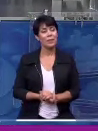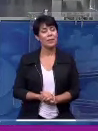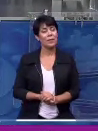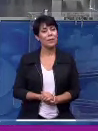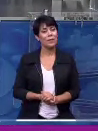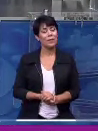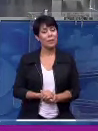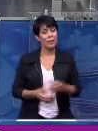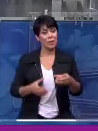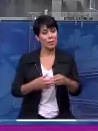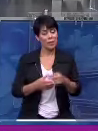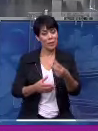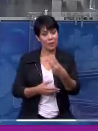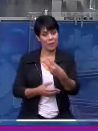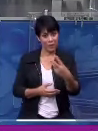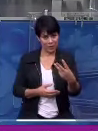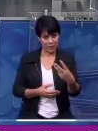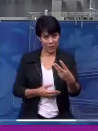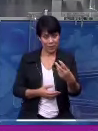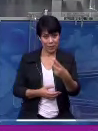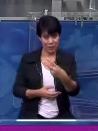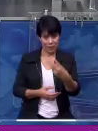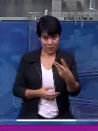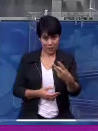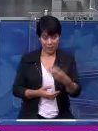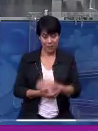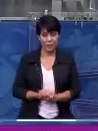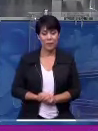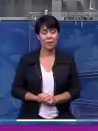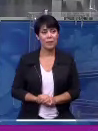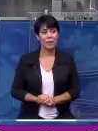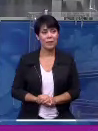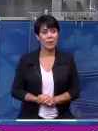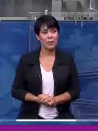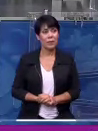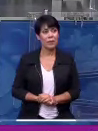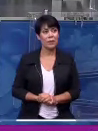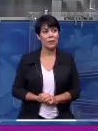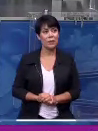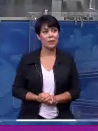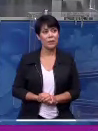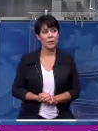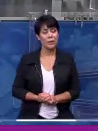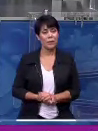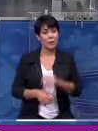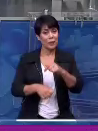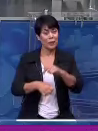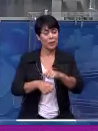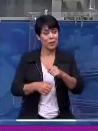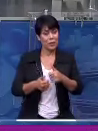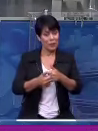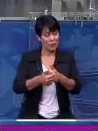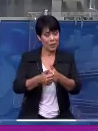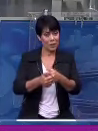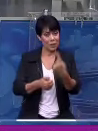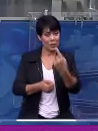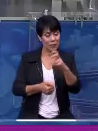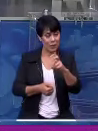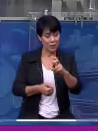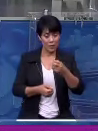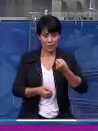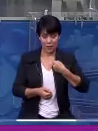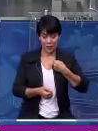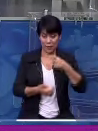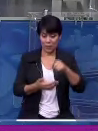verde, número 23. Verde, 23. É hora de conferir os 15